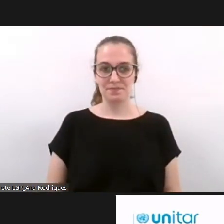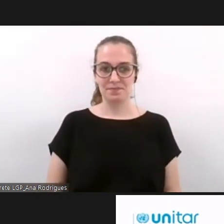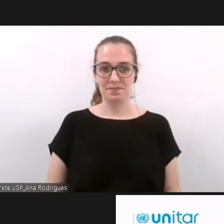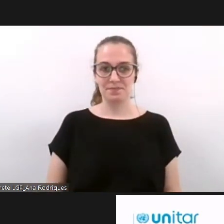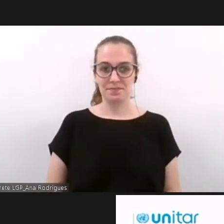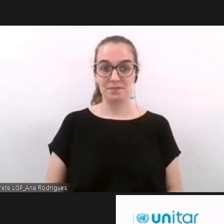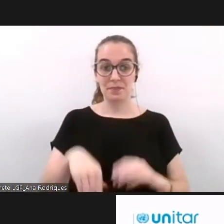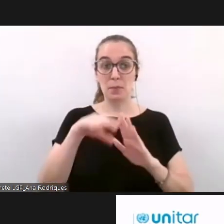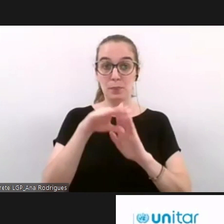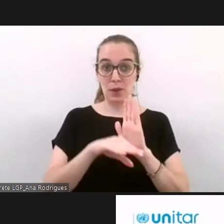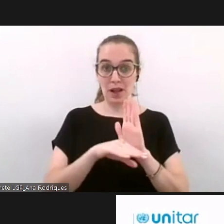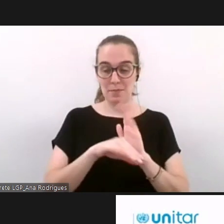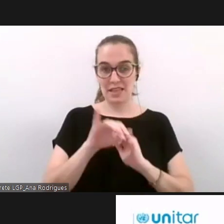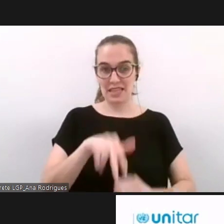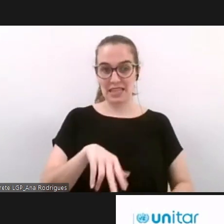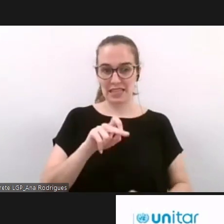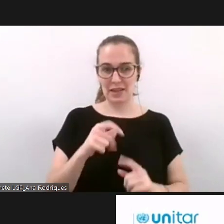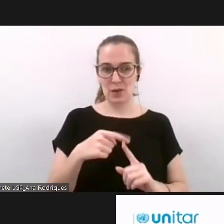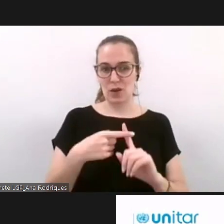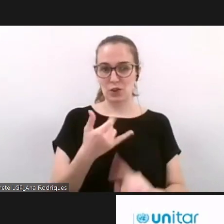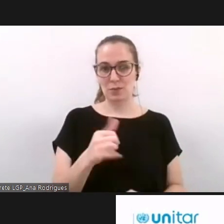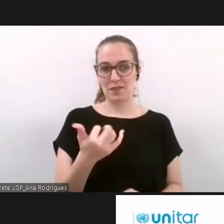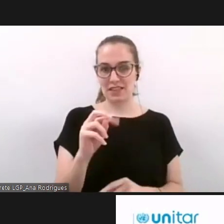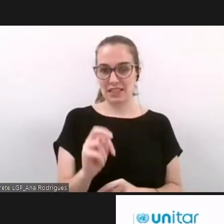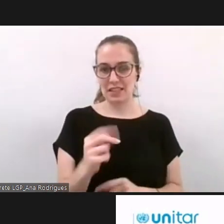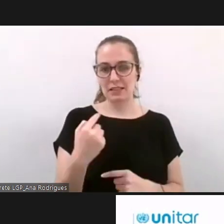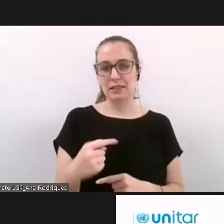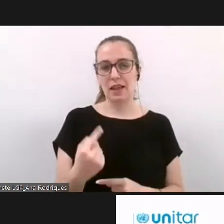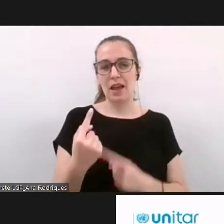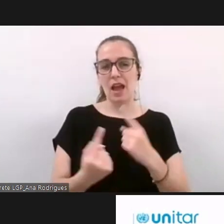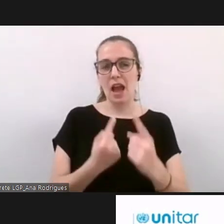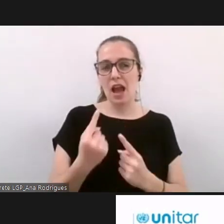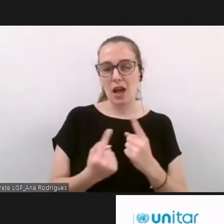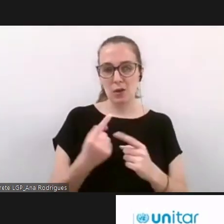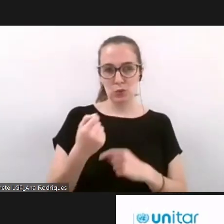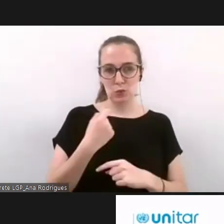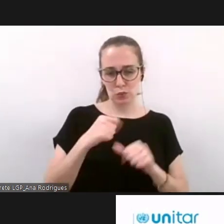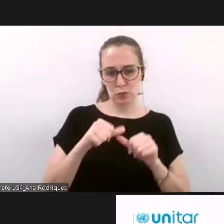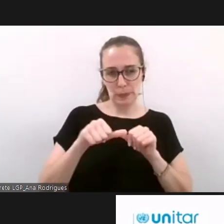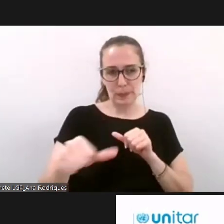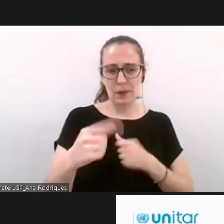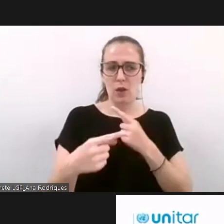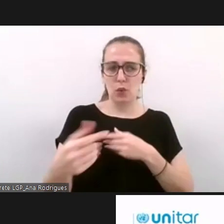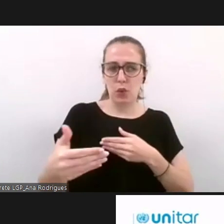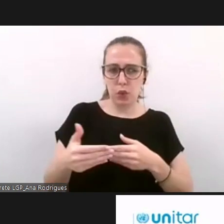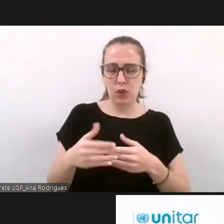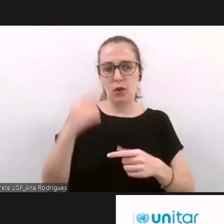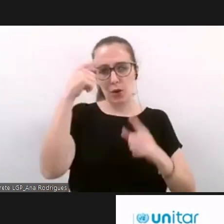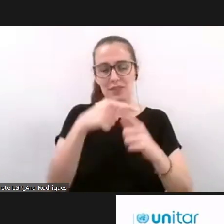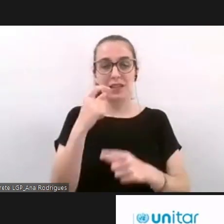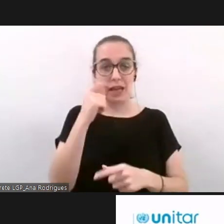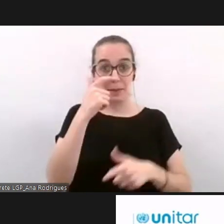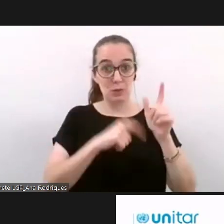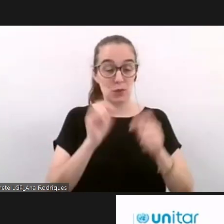O Programa de Formação do INA para 2023 inclui cursos de curta e de longa duração destinados aos trabalhadores da administração